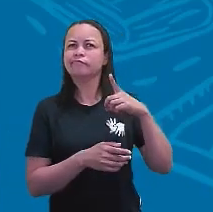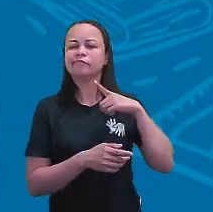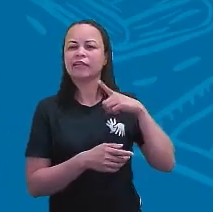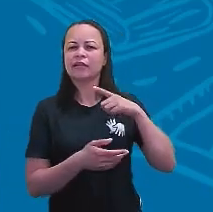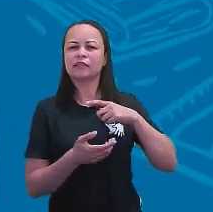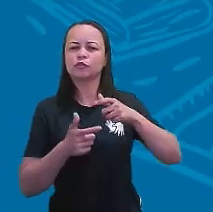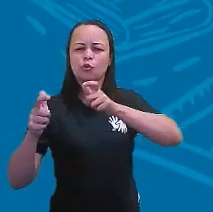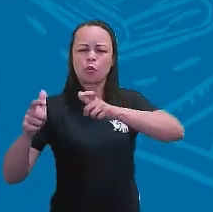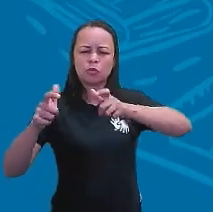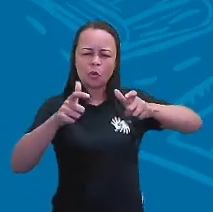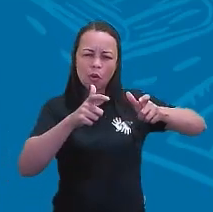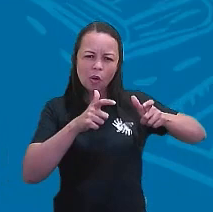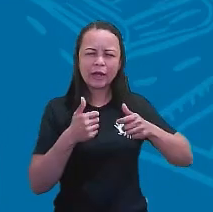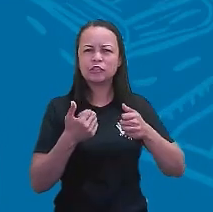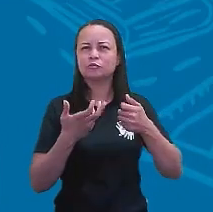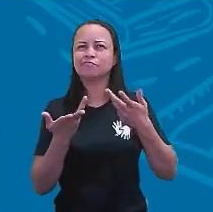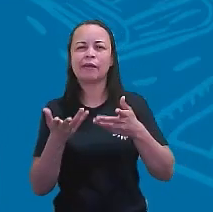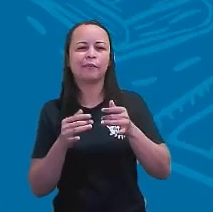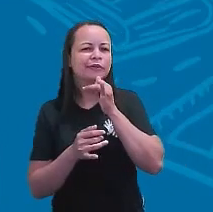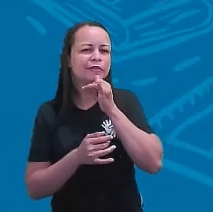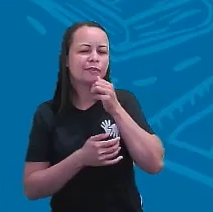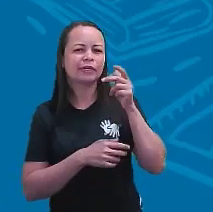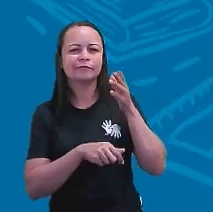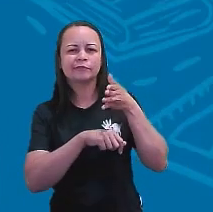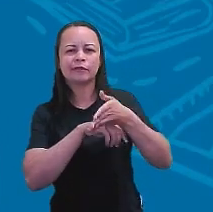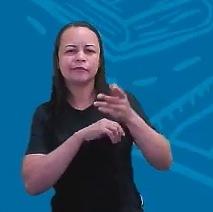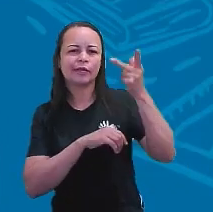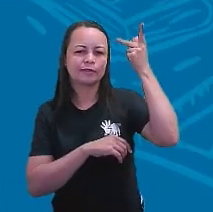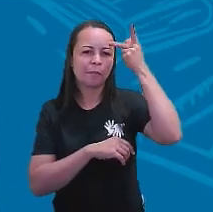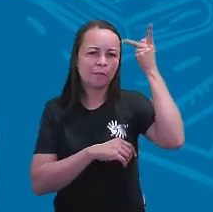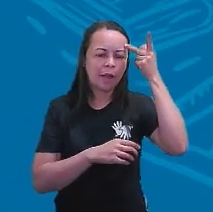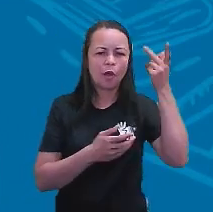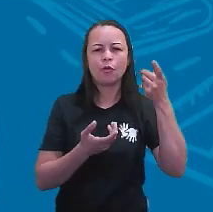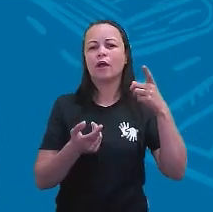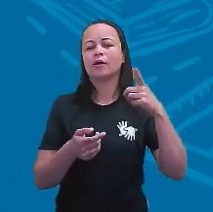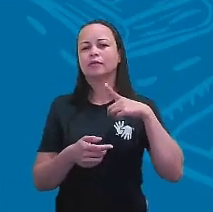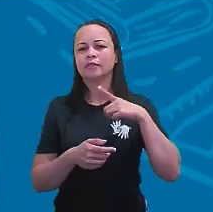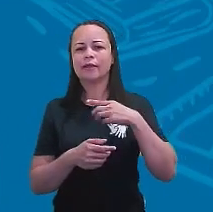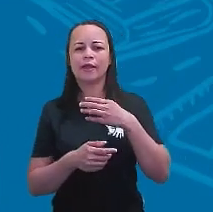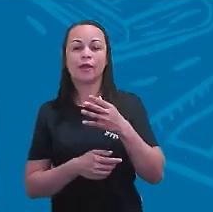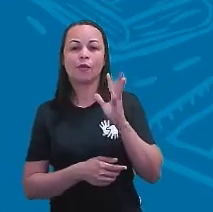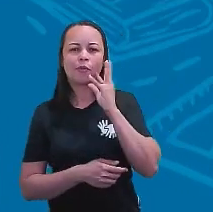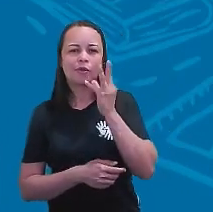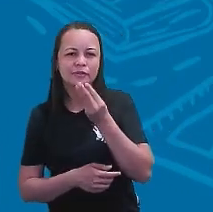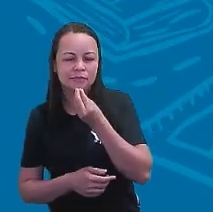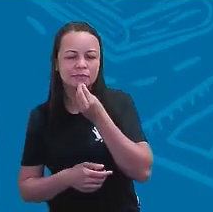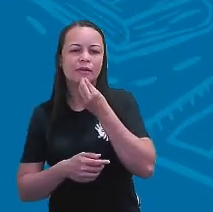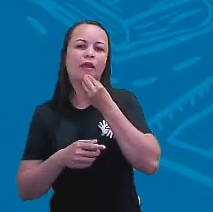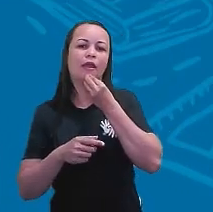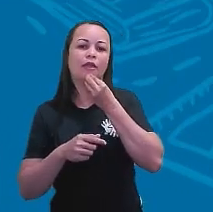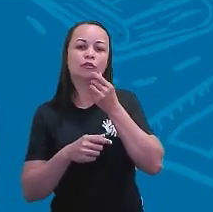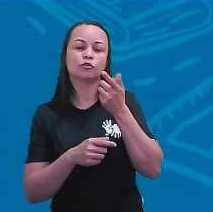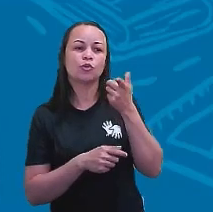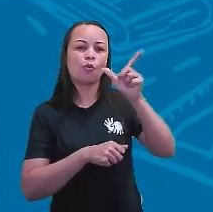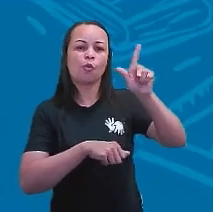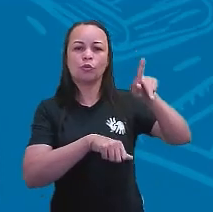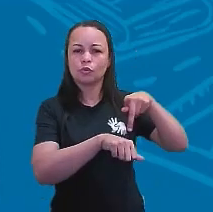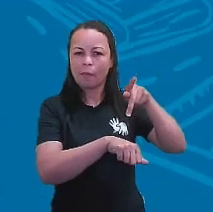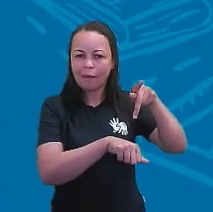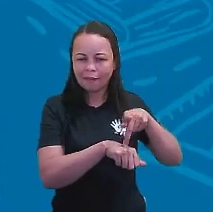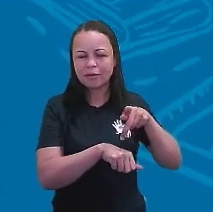tantos locais, passado por São Paulo, ter tido também conhecimentos fora do Brasil, ele sempre teve